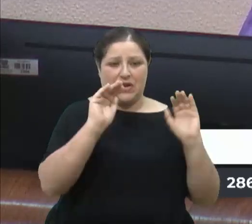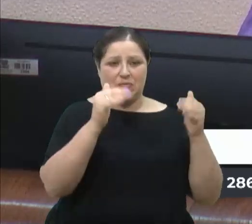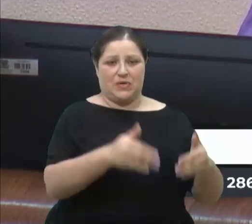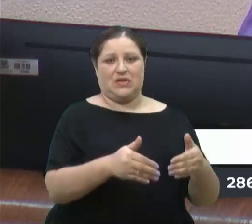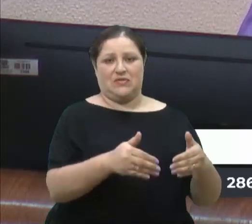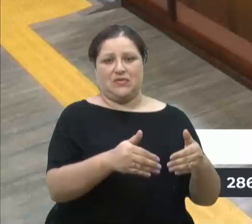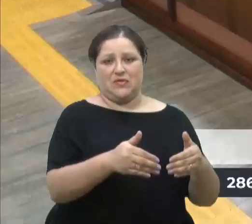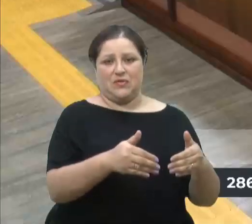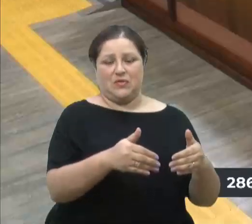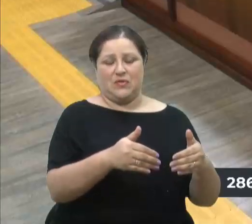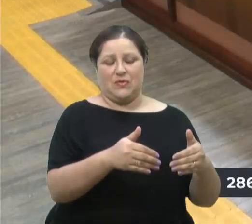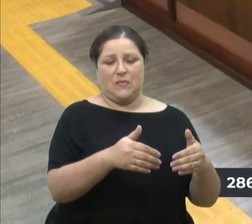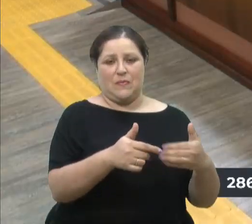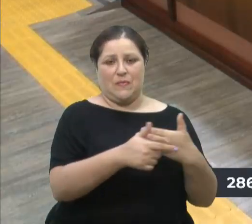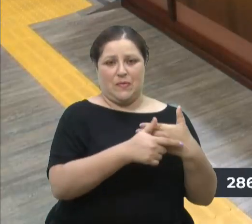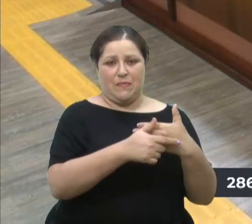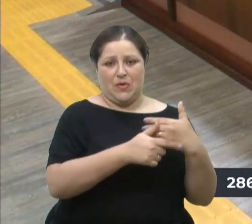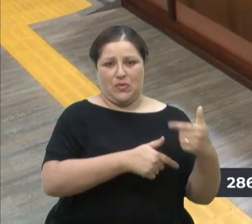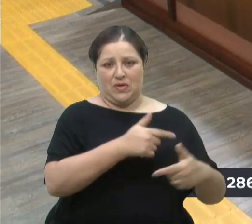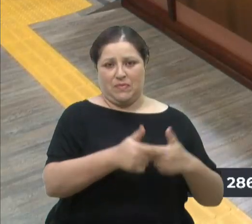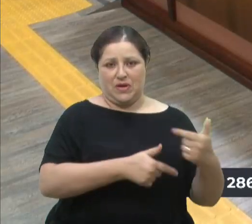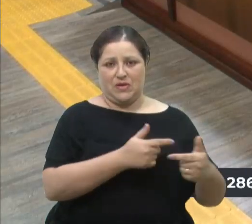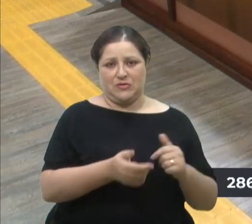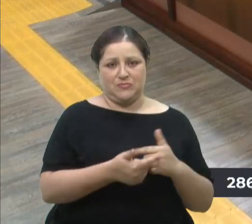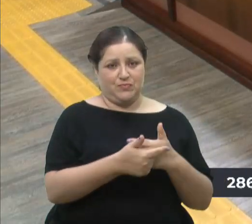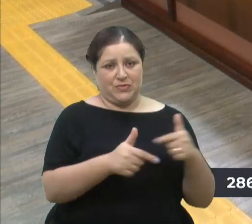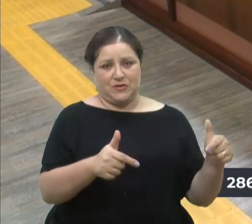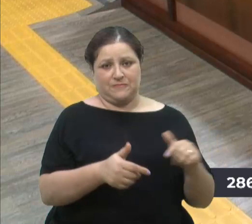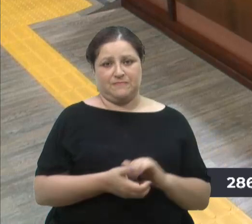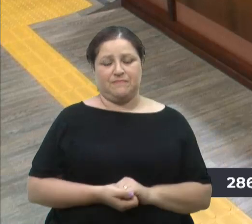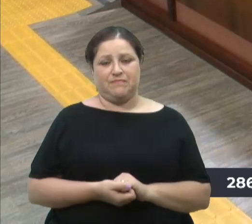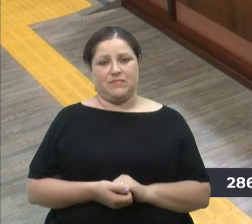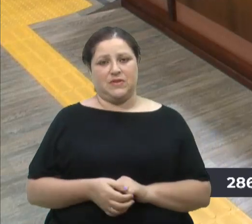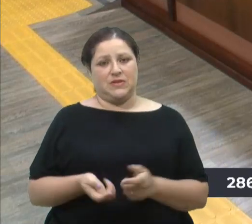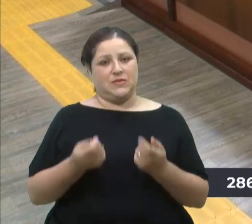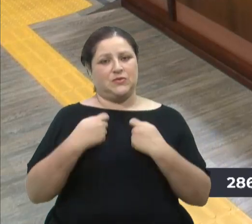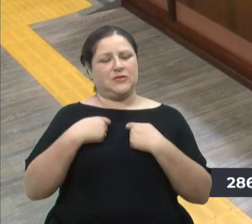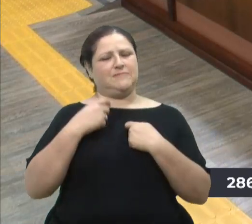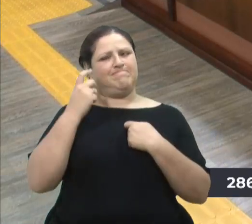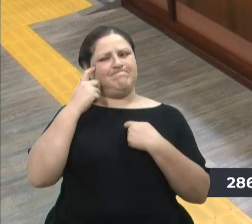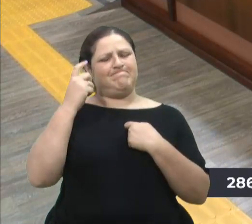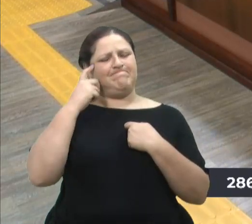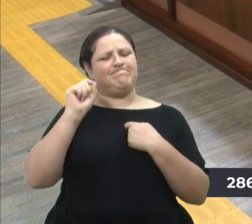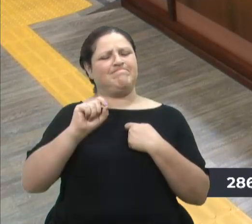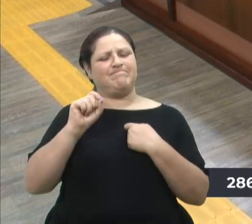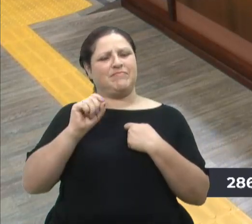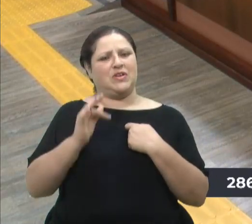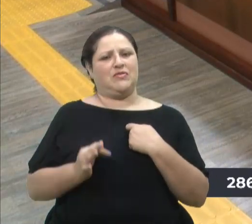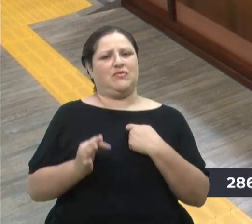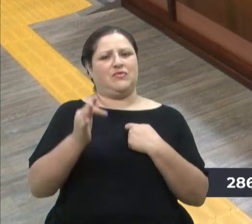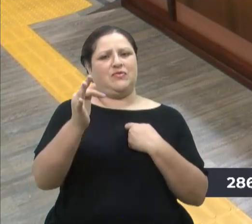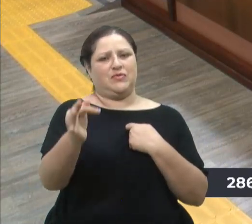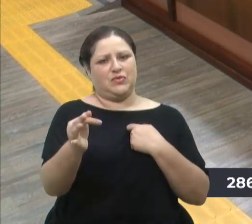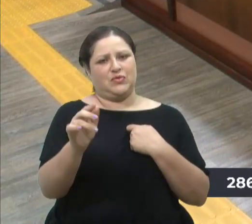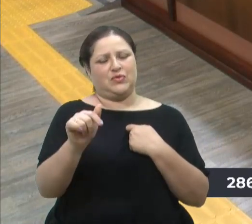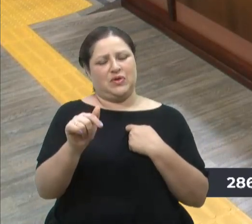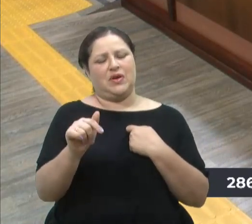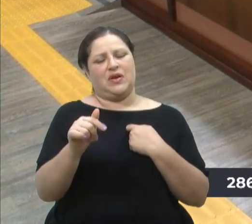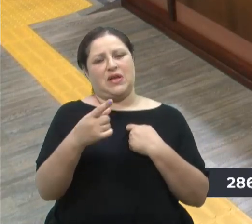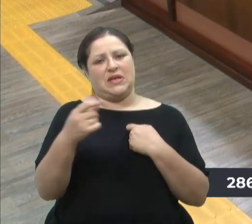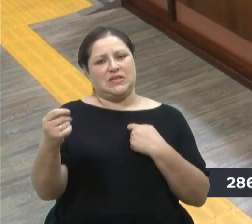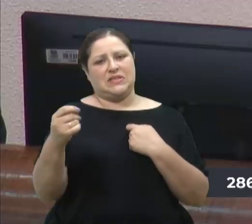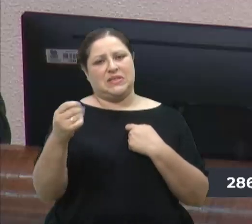na função o que nos faz pensar que os dias futuros serão os próximos